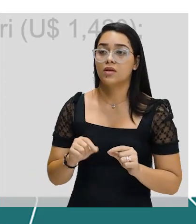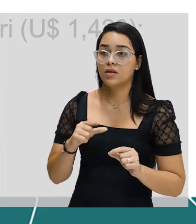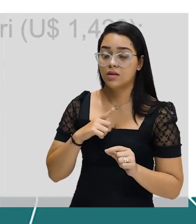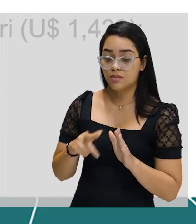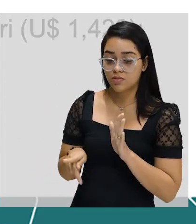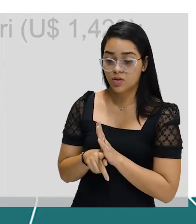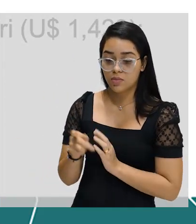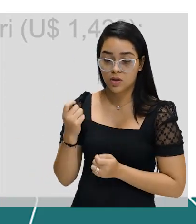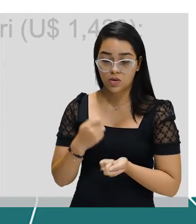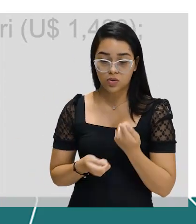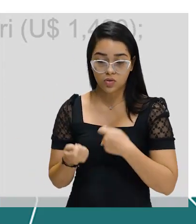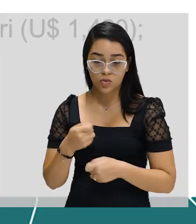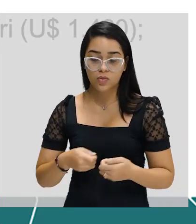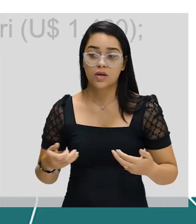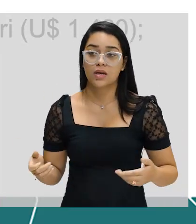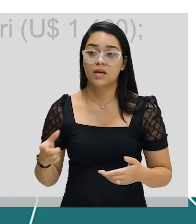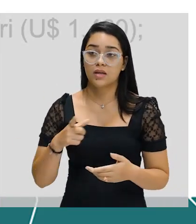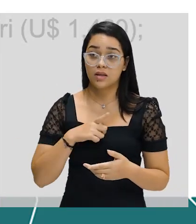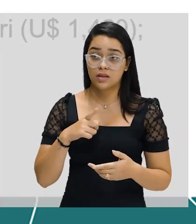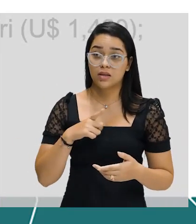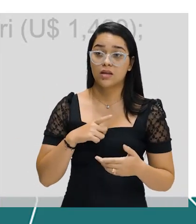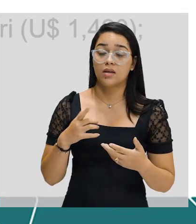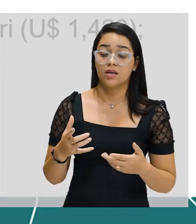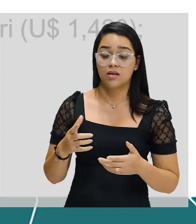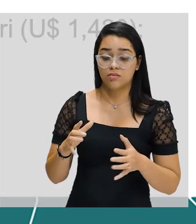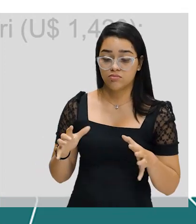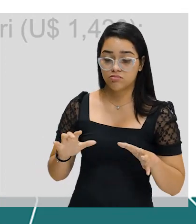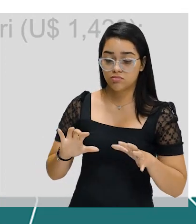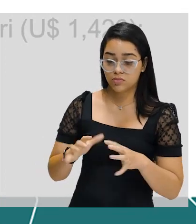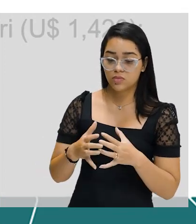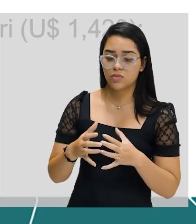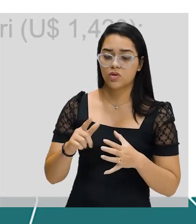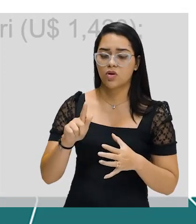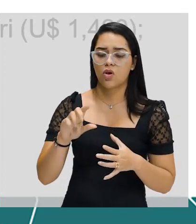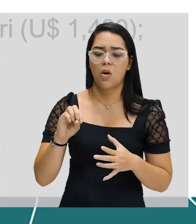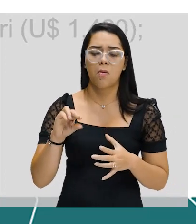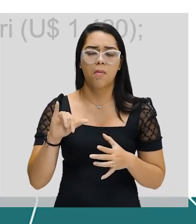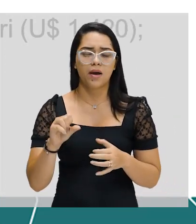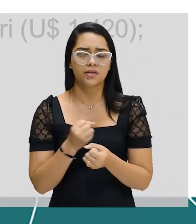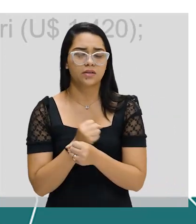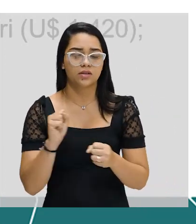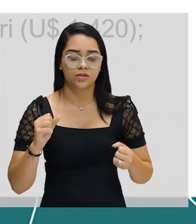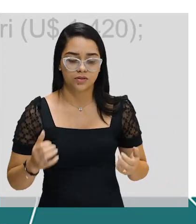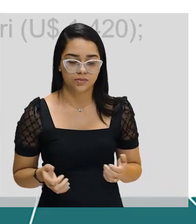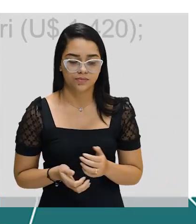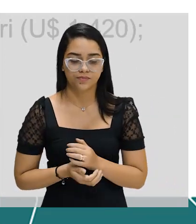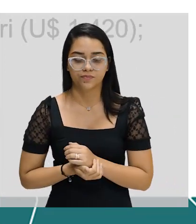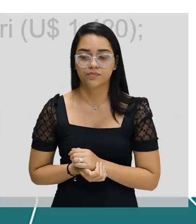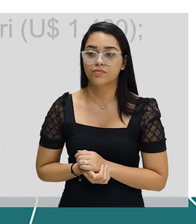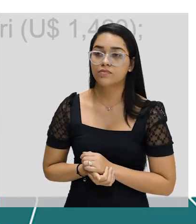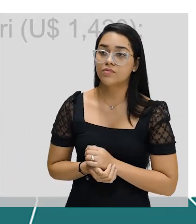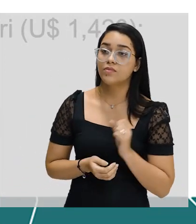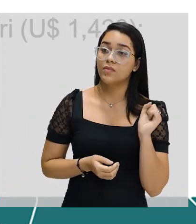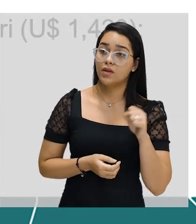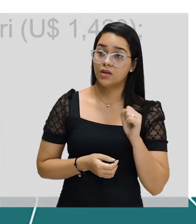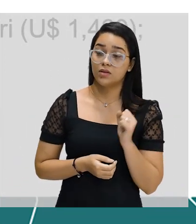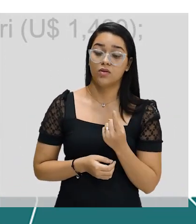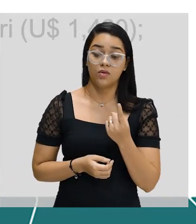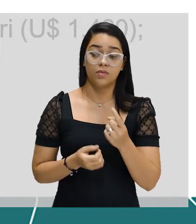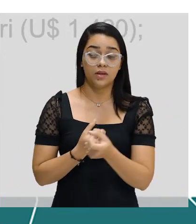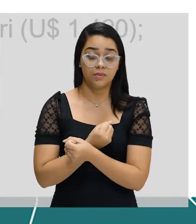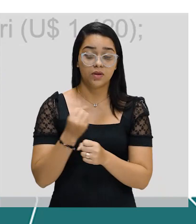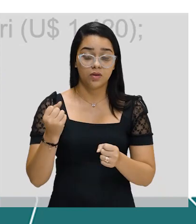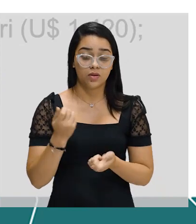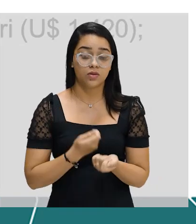nível econômico, o Brasil ele é uma das potências globais. Tá? Como assim, Marcos? O Brasil, galera, ele é uma das